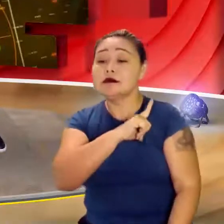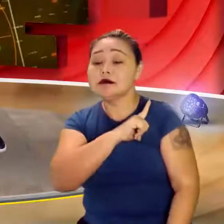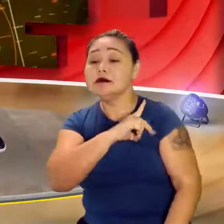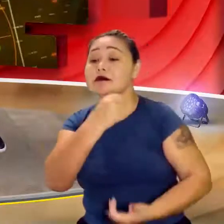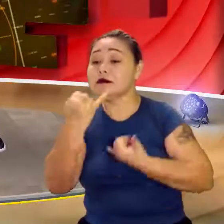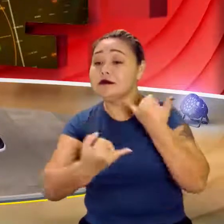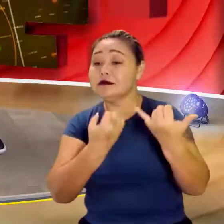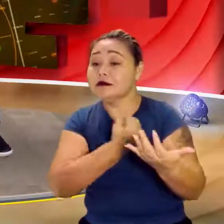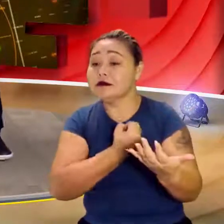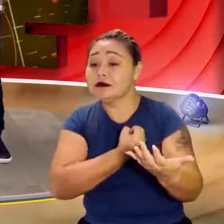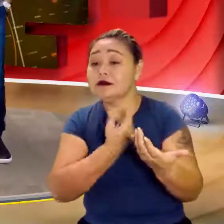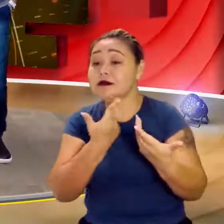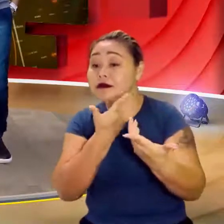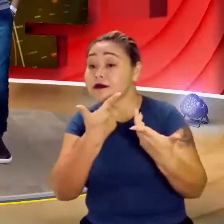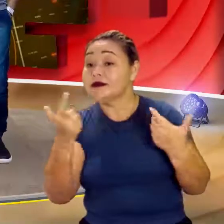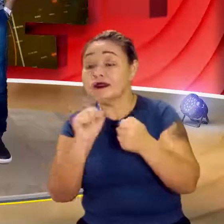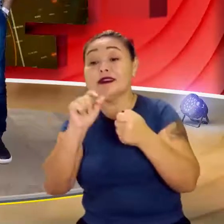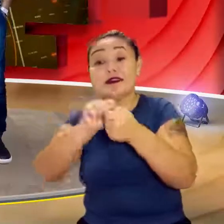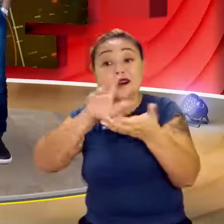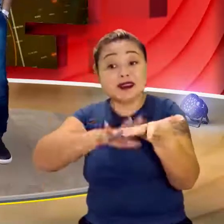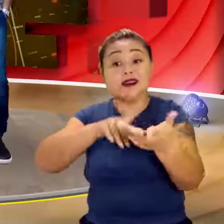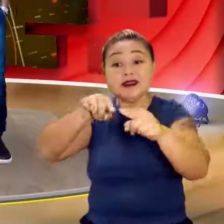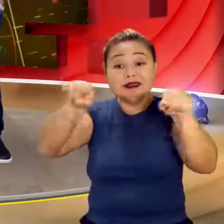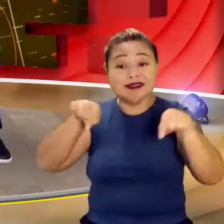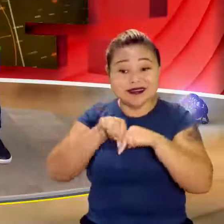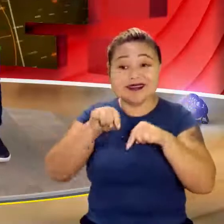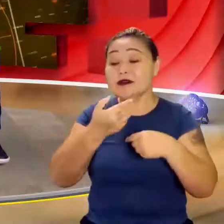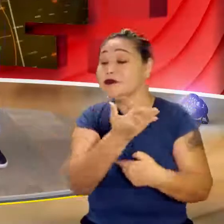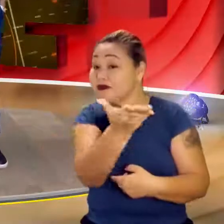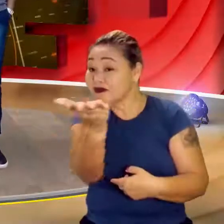com os Números agora é a diversão, é fazer as atividades de sala,